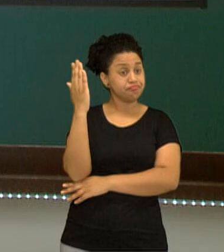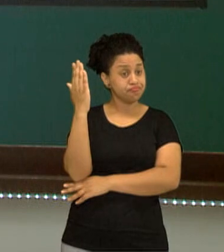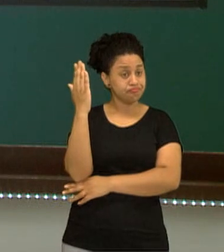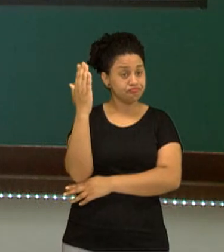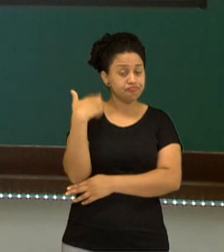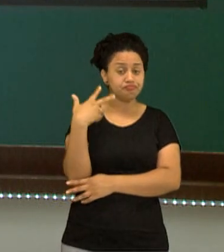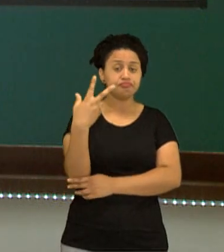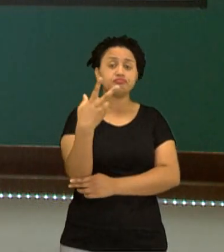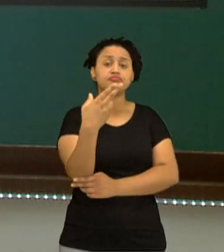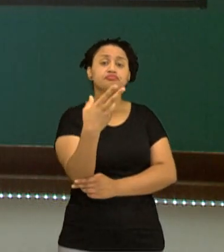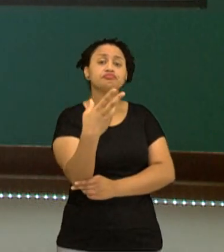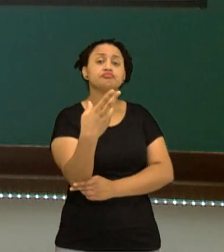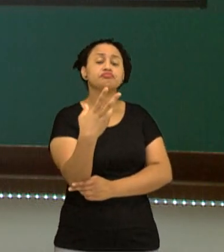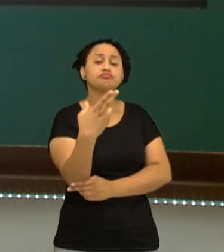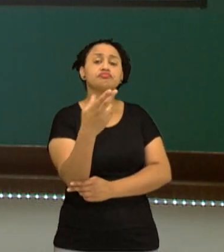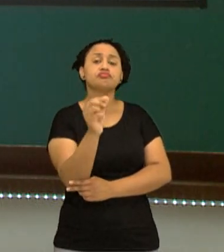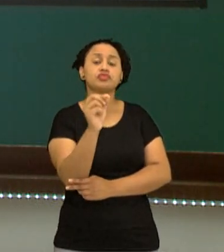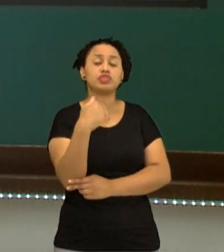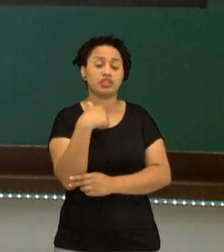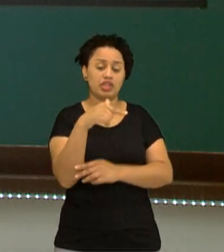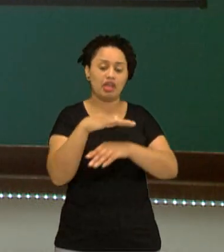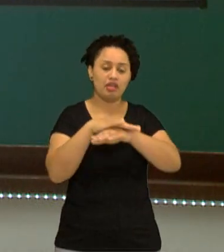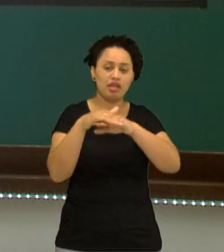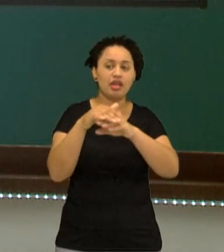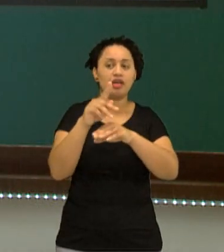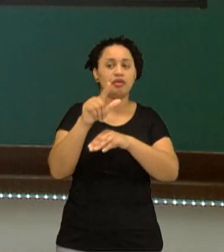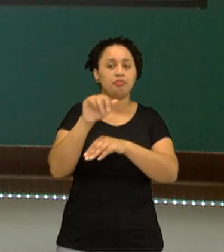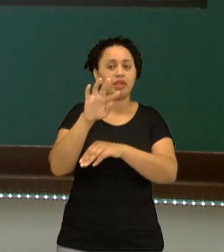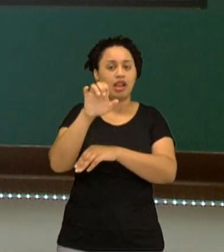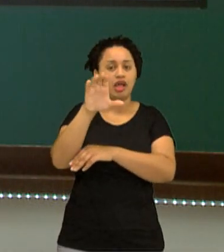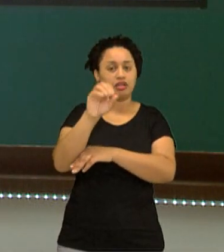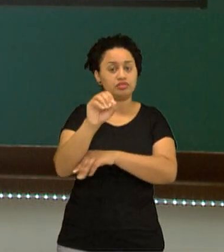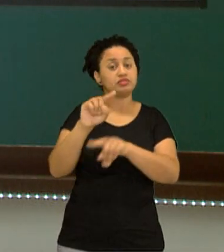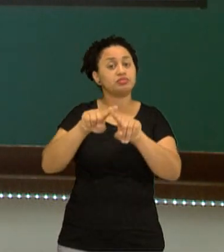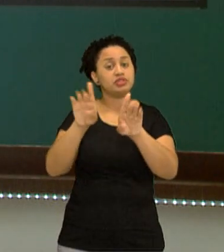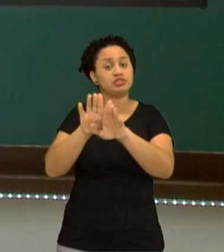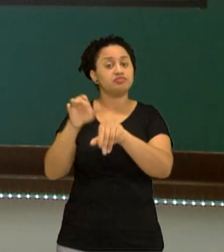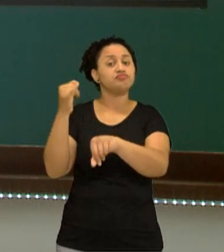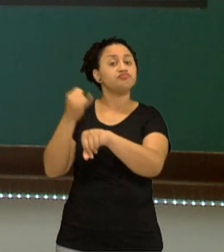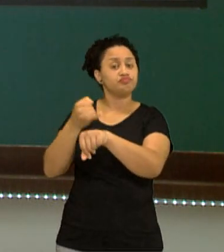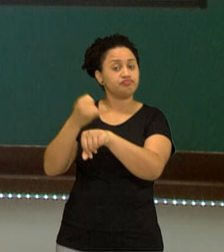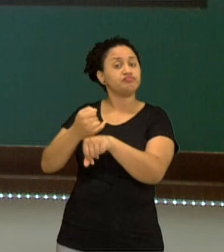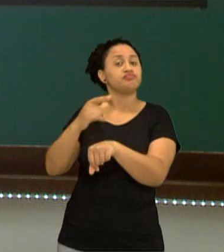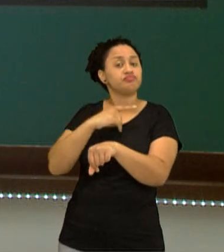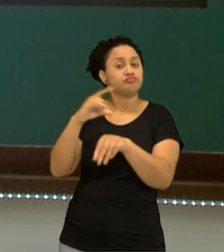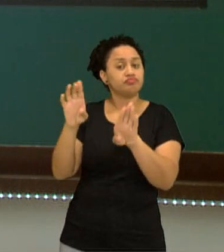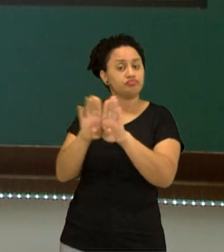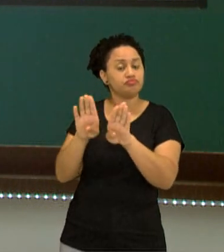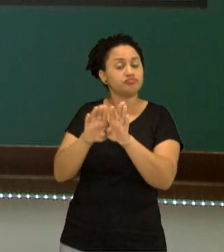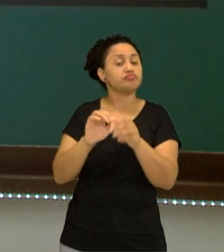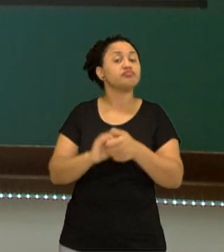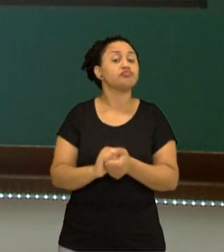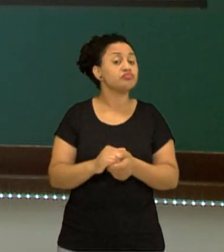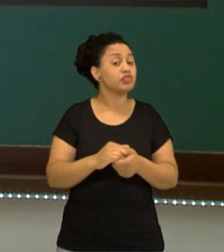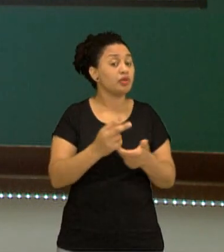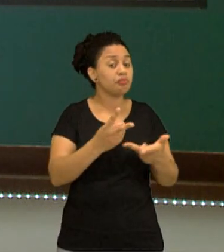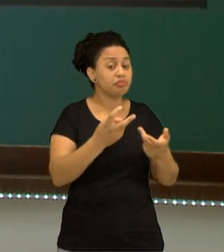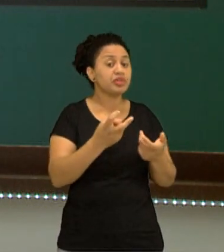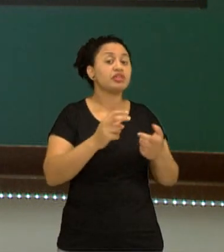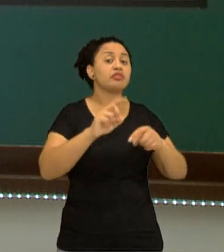Essas tesouras têm uma parte plástica, mas também tem uma parte de metal. Então, qual é a variedade